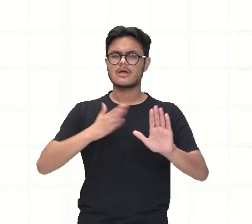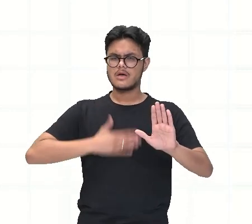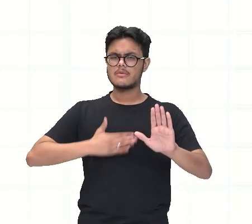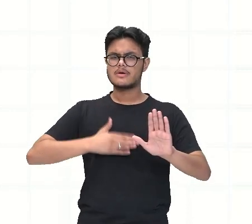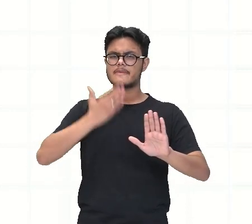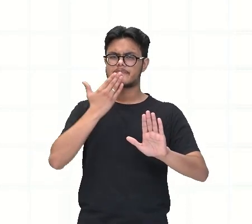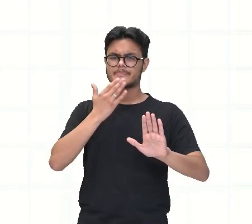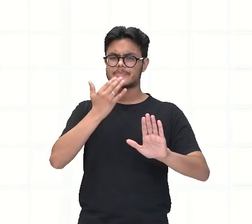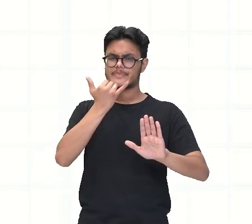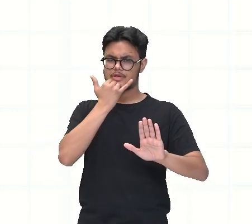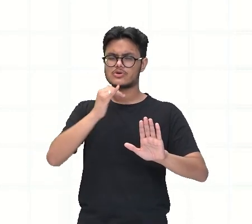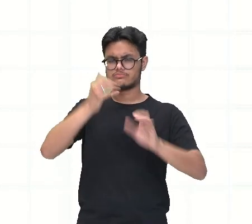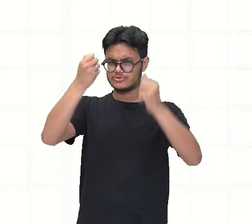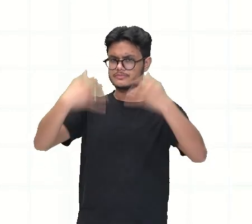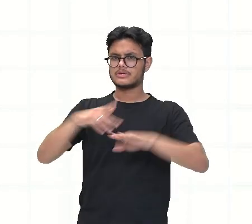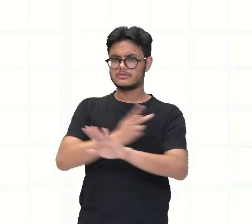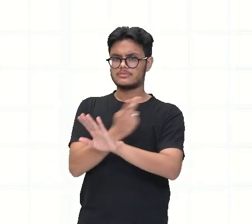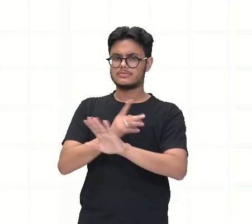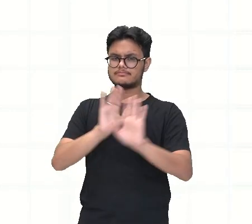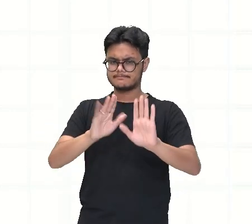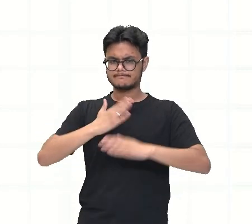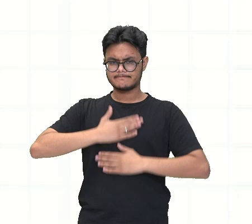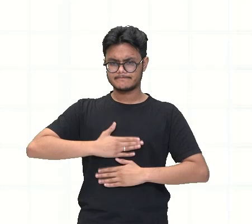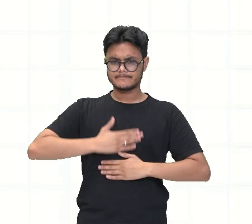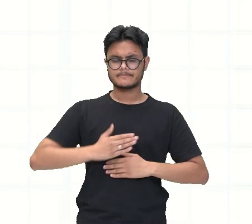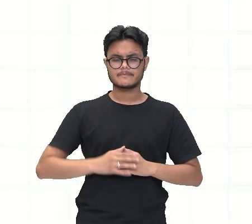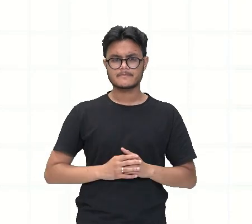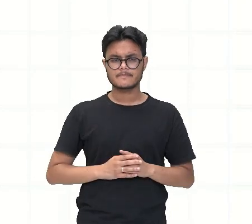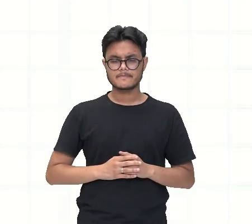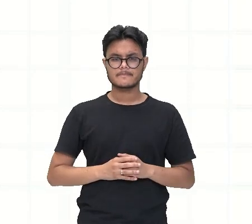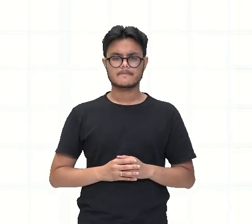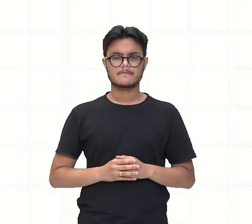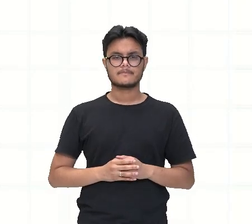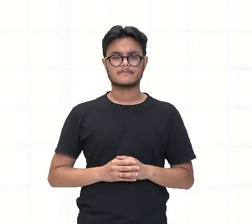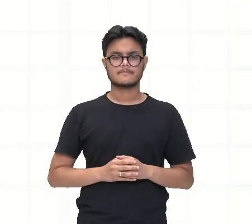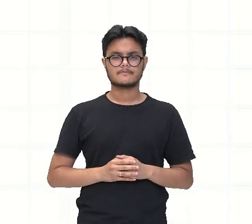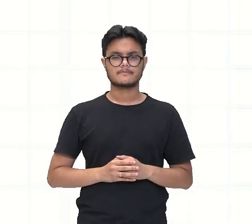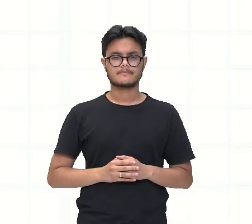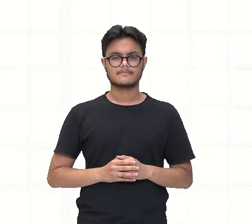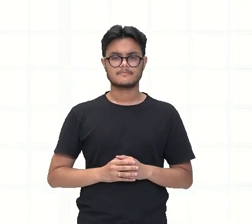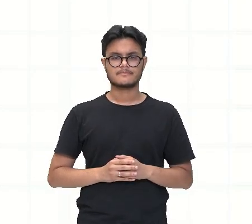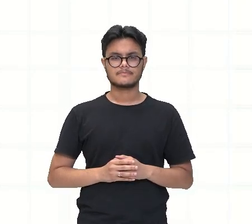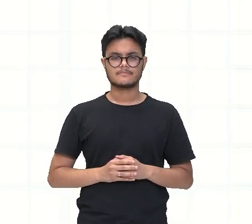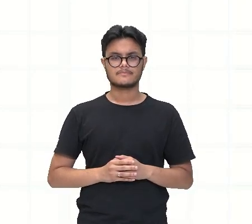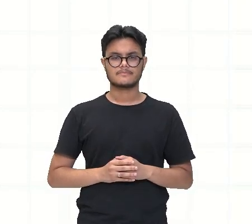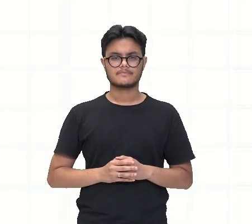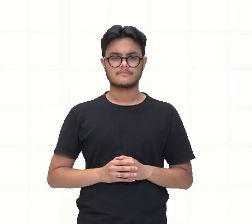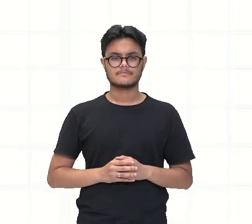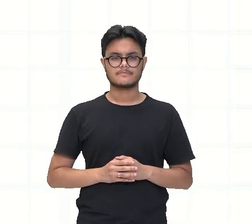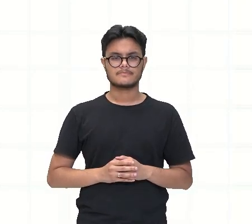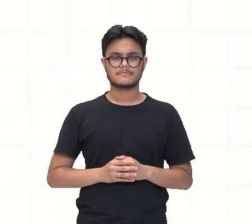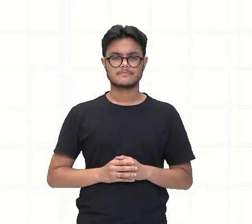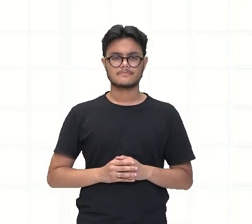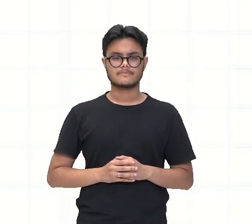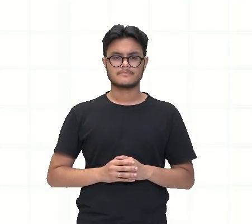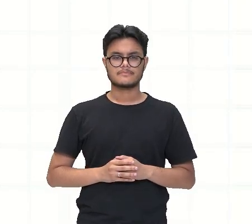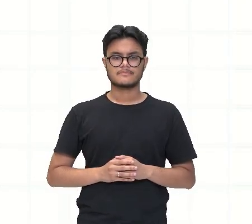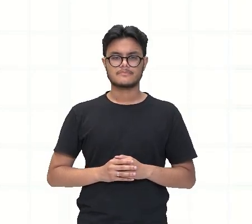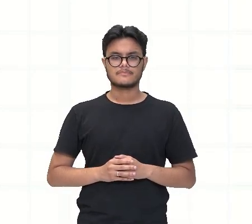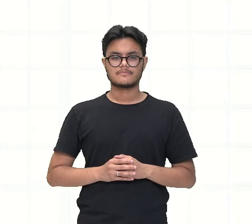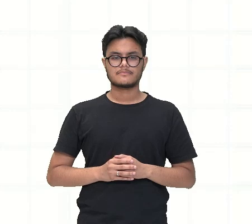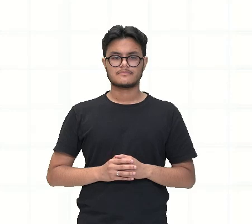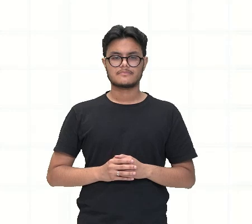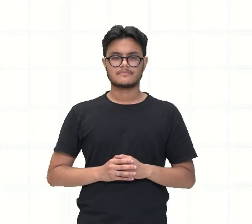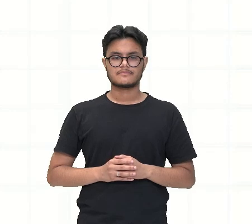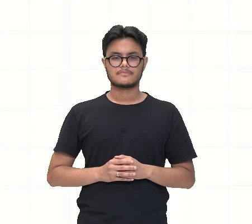anáfora retoma coisas que já apareceram, na catáfora acontece diferente. Na catáfora, o termo, a